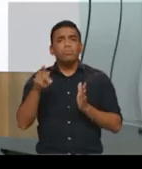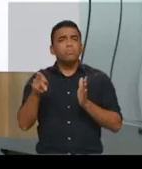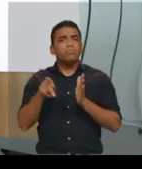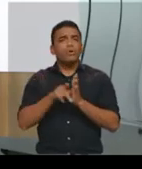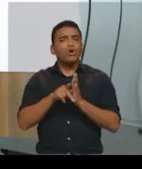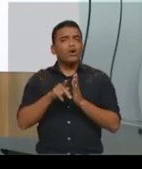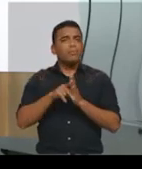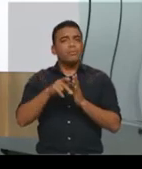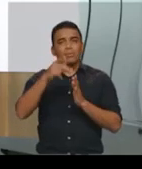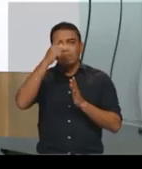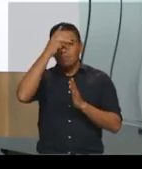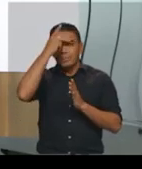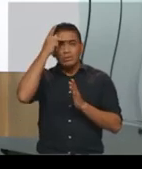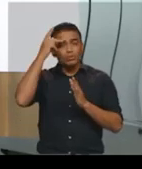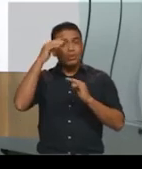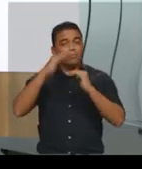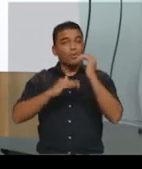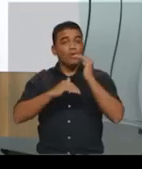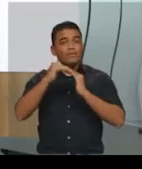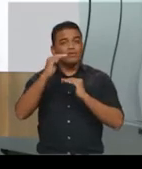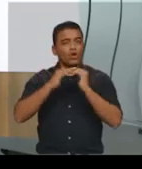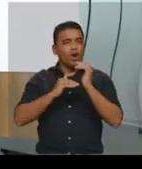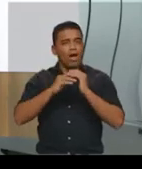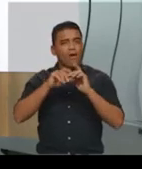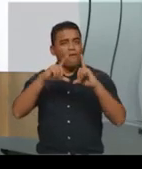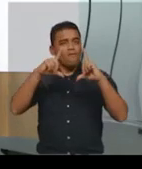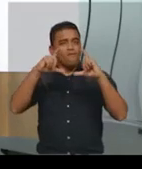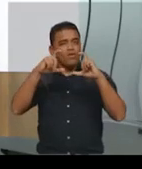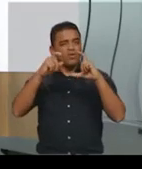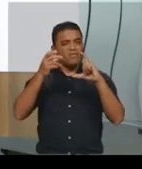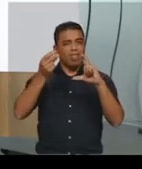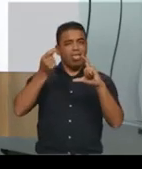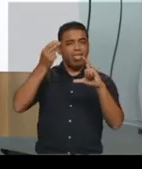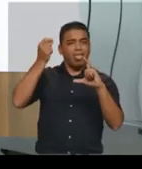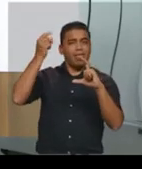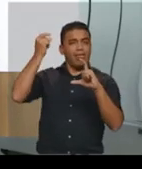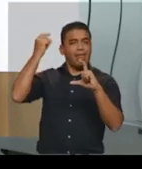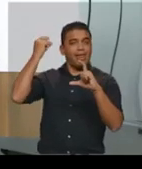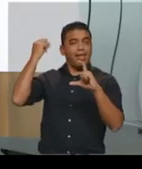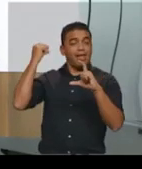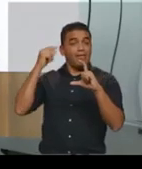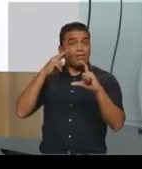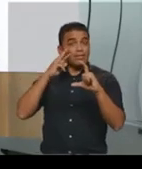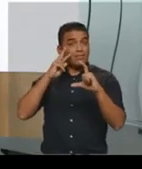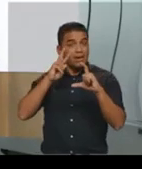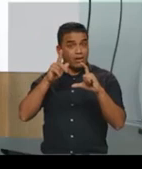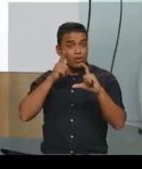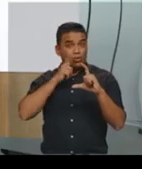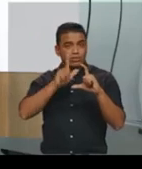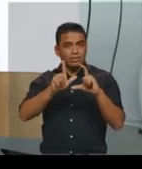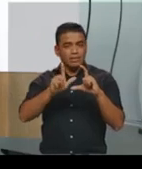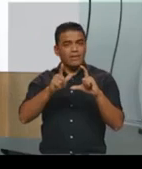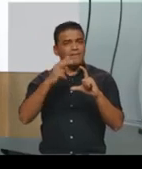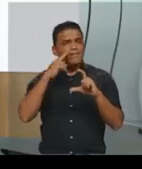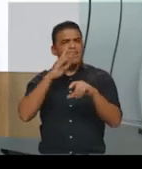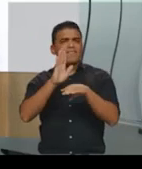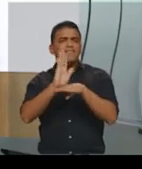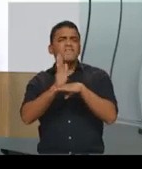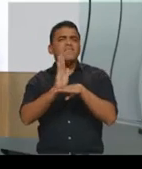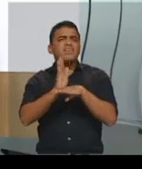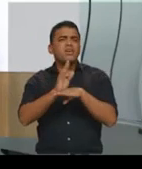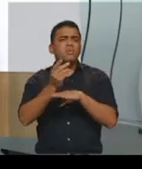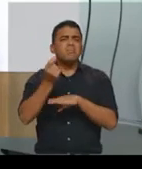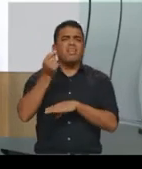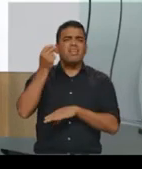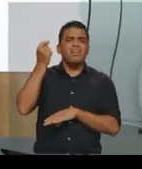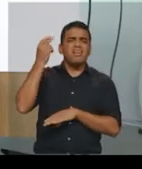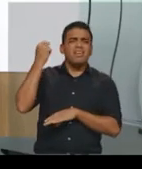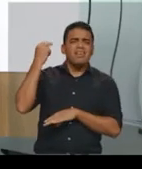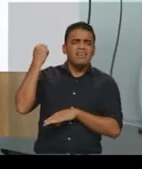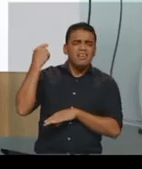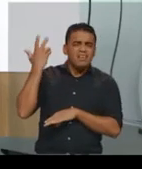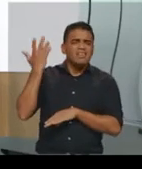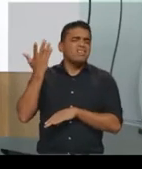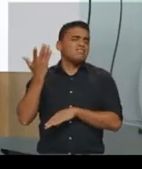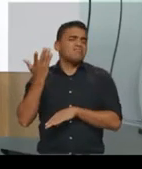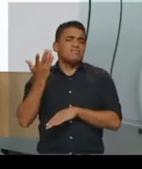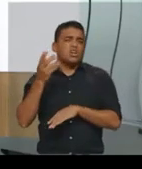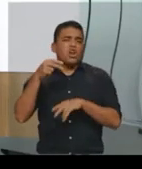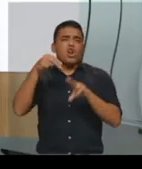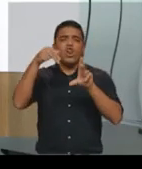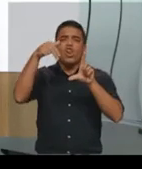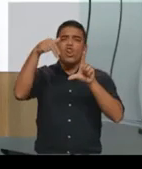fotógrafos, numa época muito antiga. Você vai conseguir ver isso principalmente em filmes antigos, séries, até